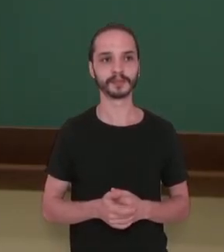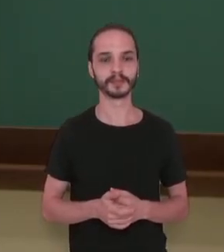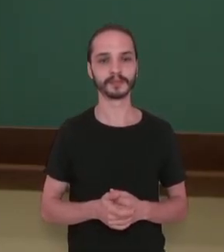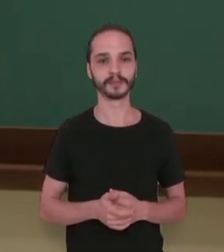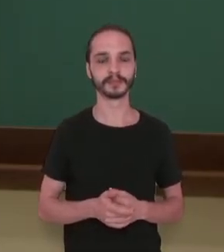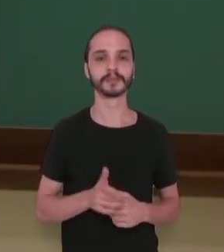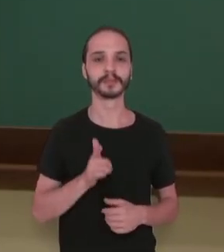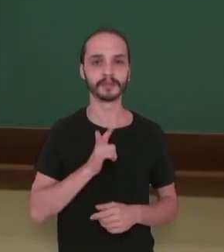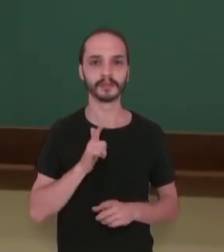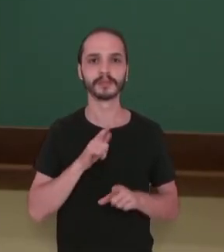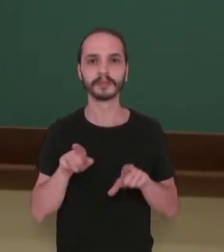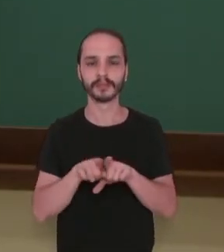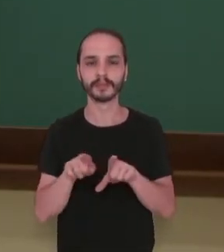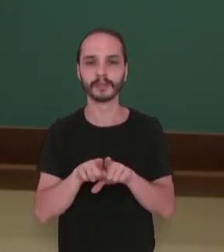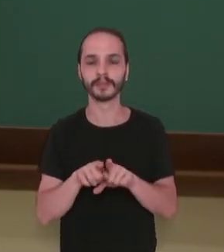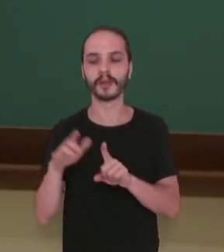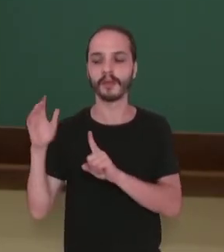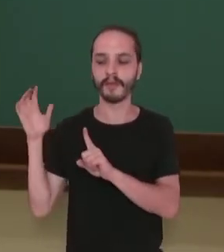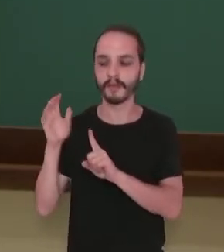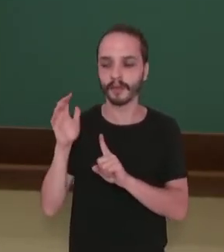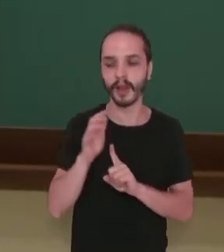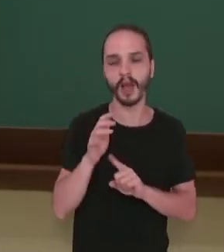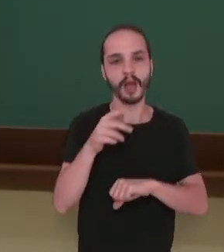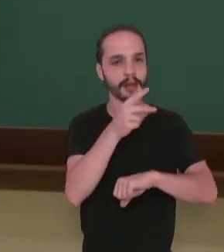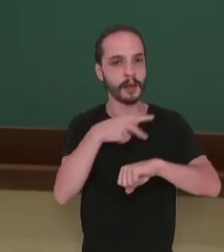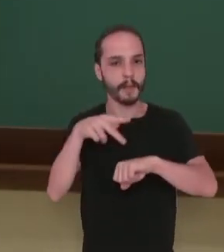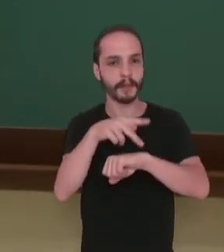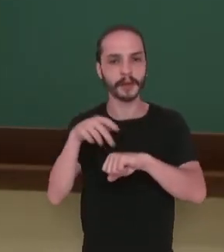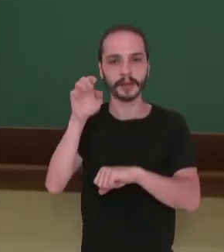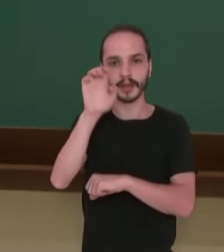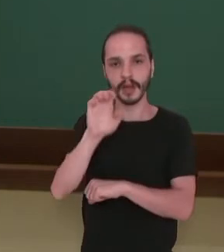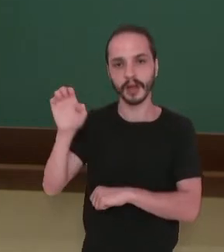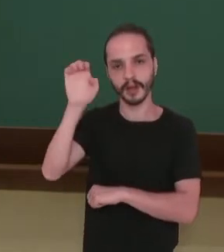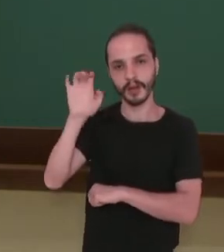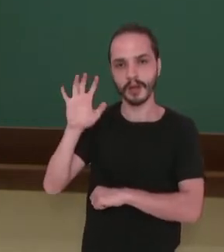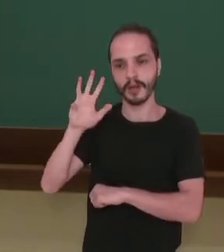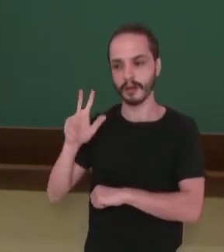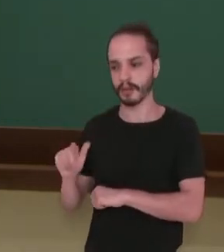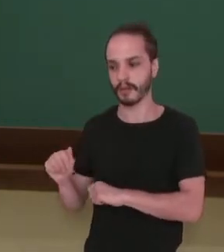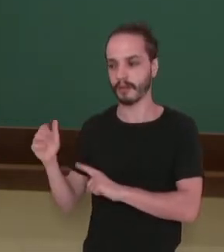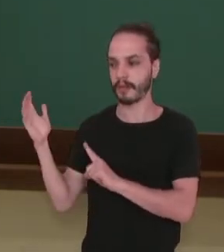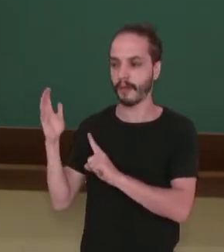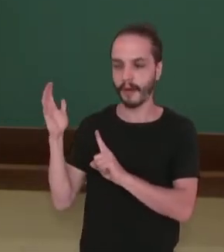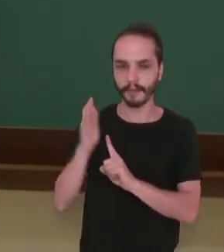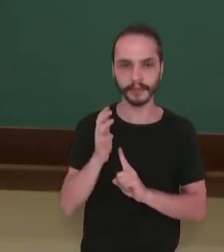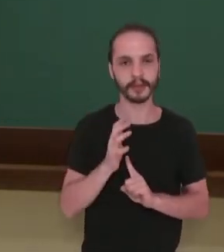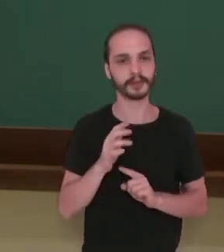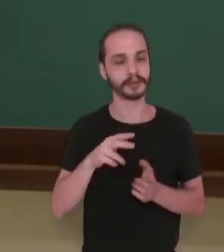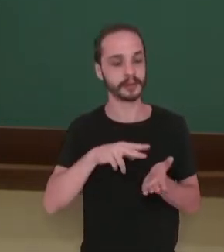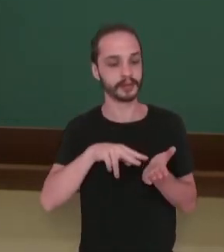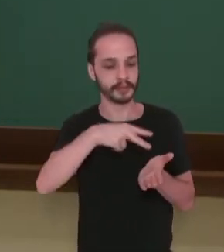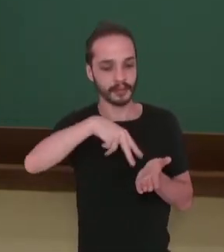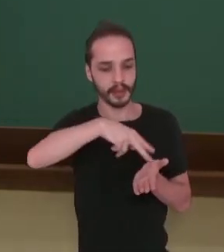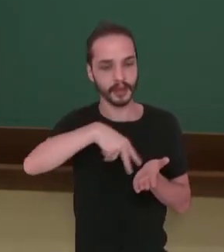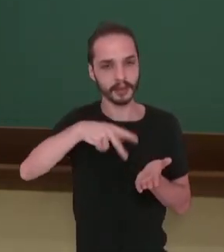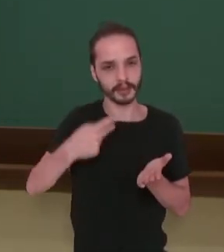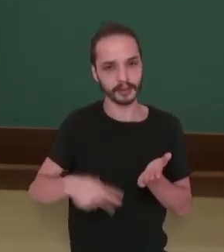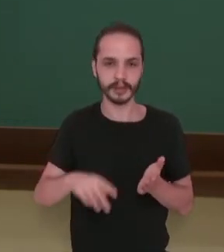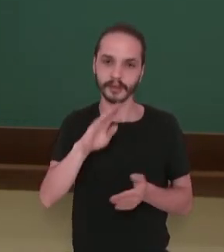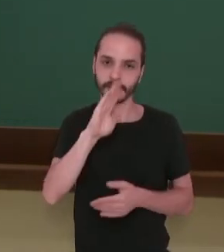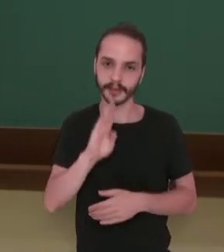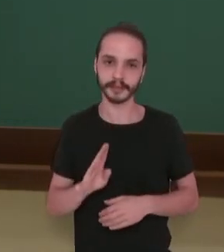Teve várias influências das nações europeias e africanas na nossa dança aqui no